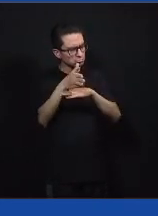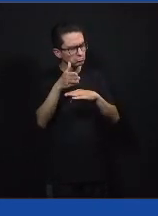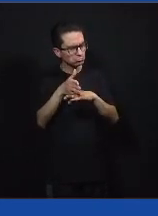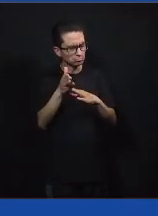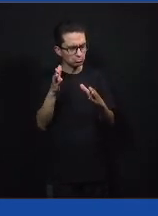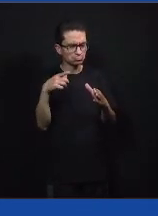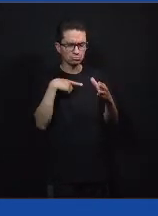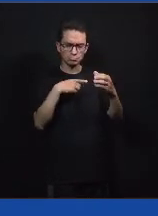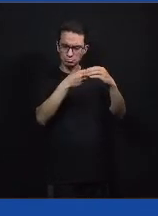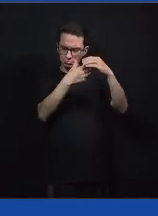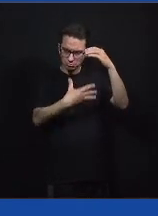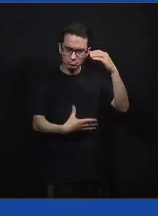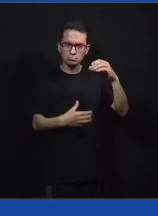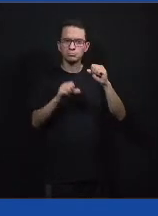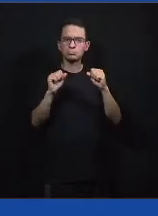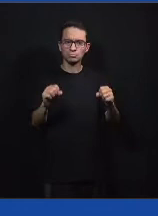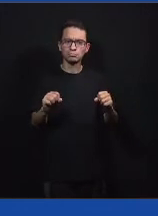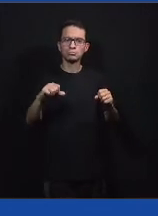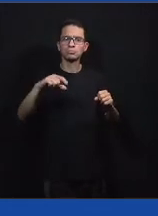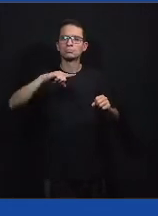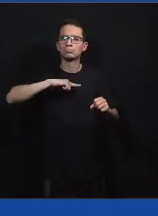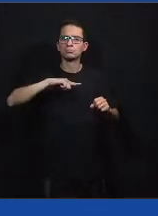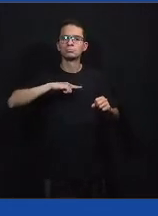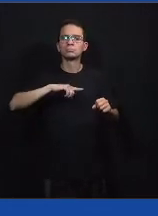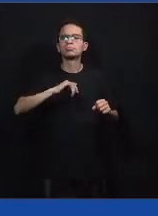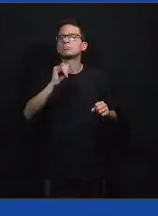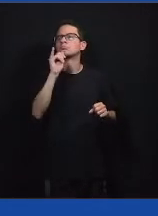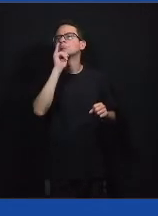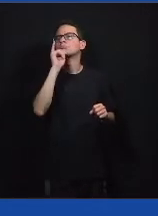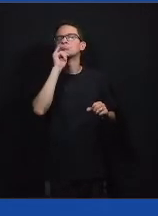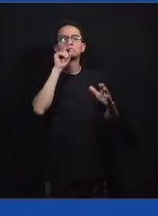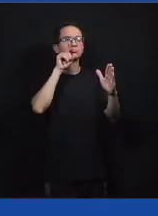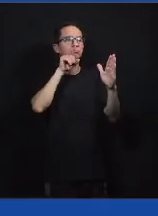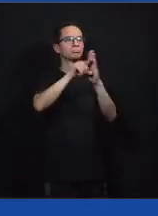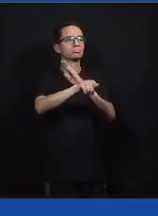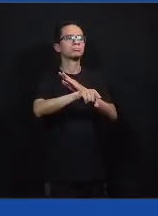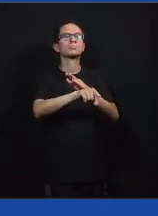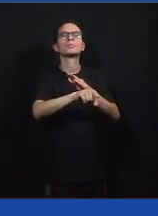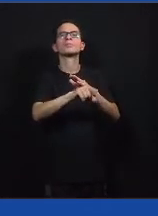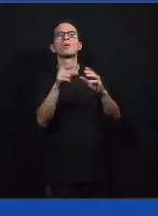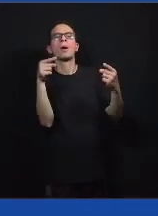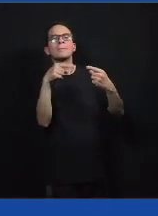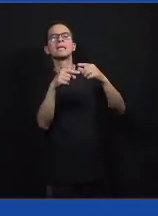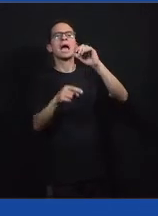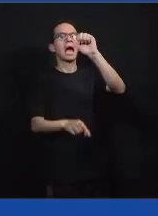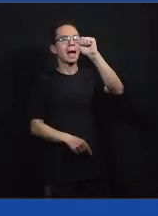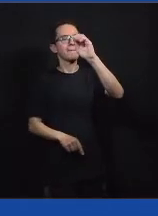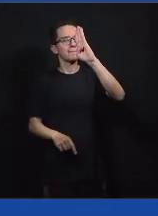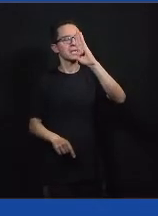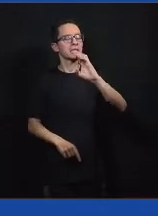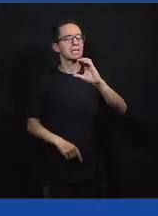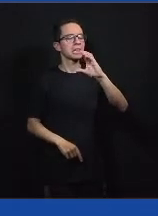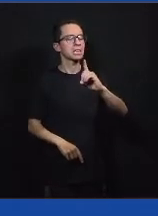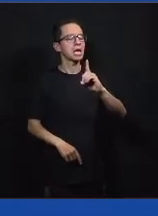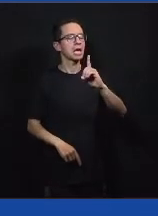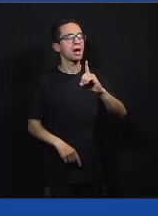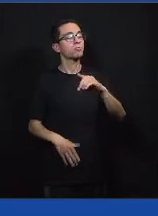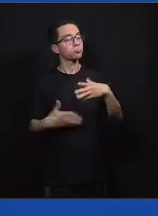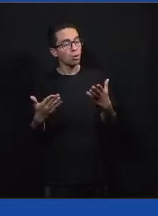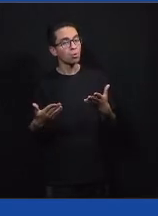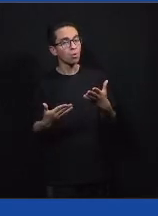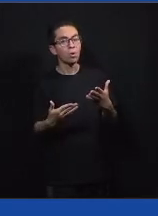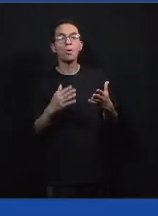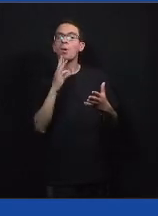seja imperativo é eu vou fazer pergunta esse Card vai para a minha a b c ou B E aí você pode colocar no